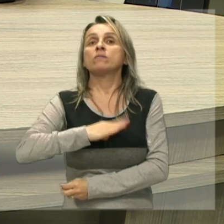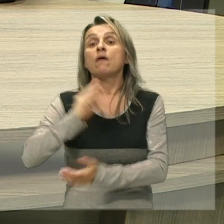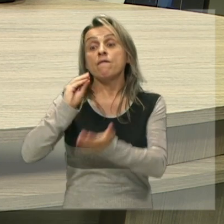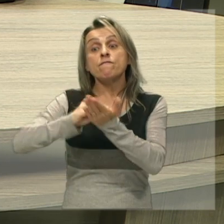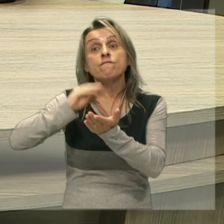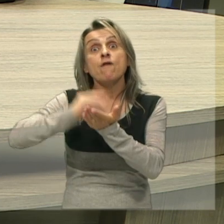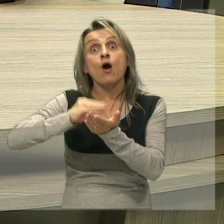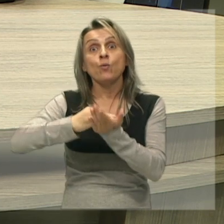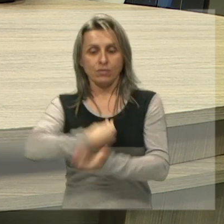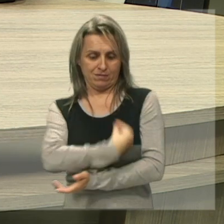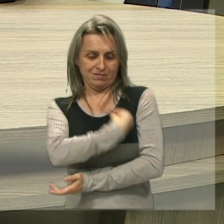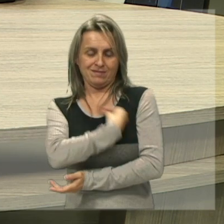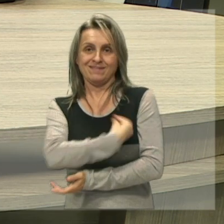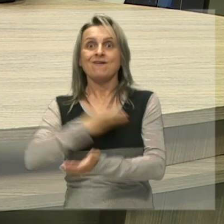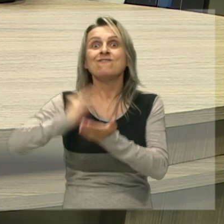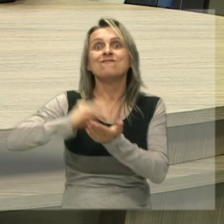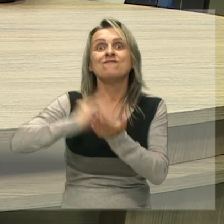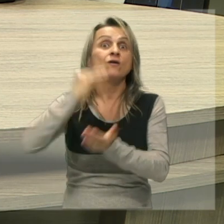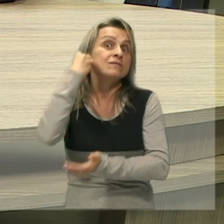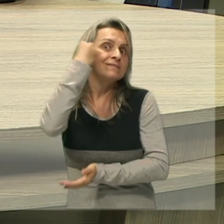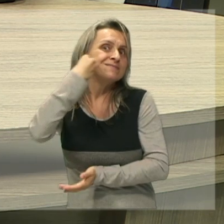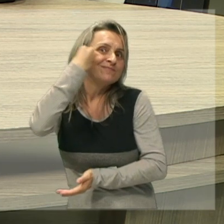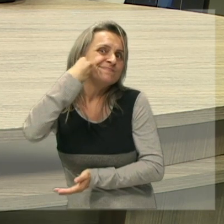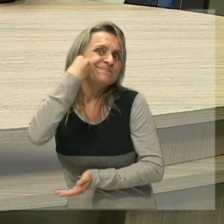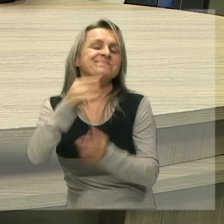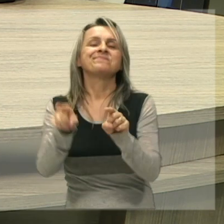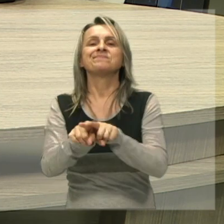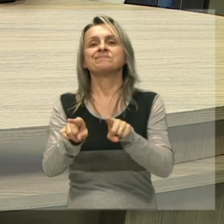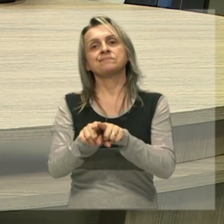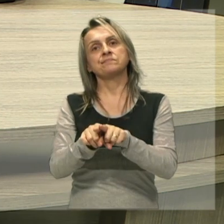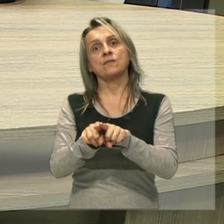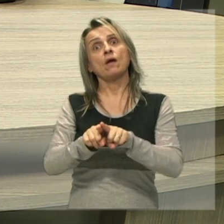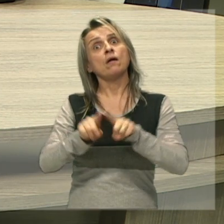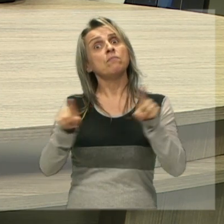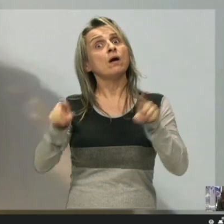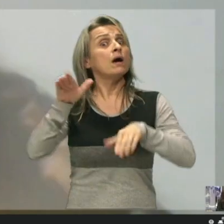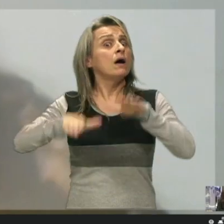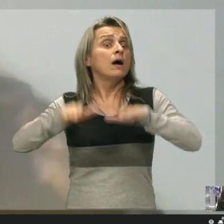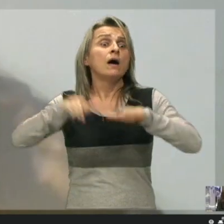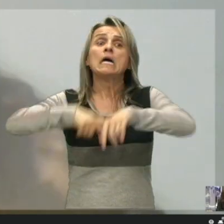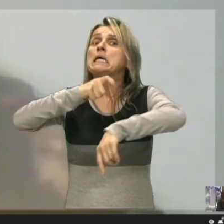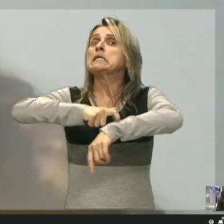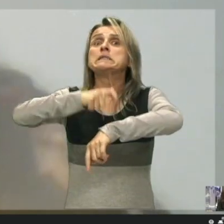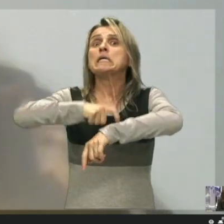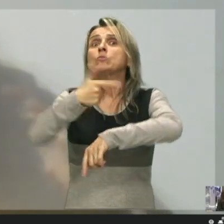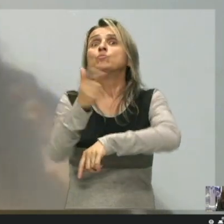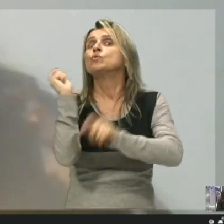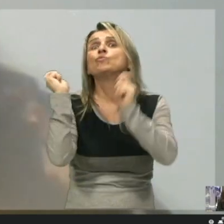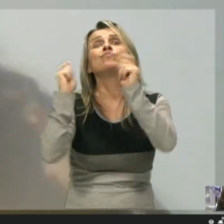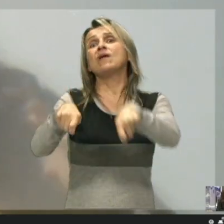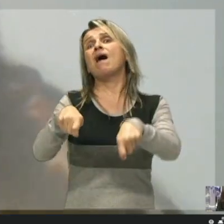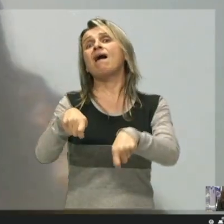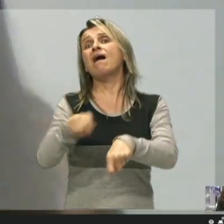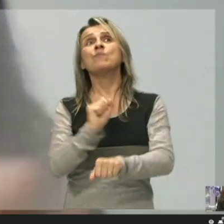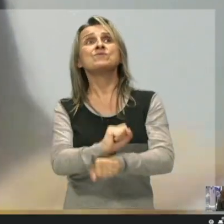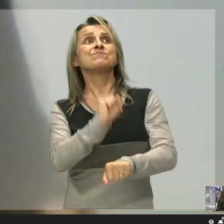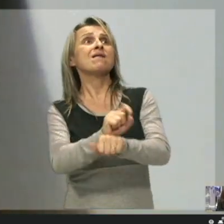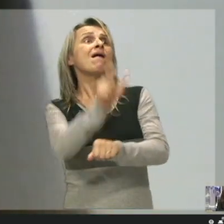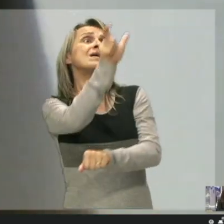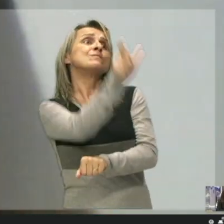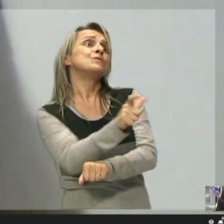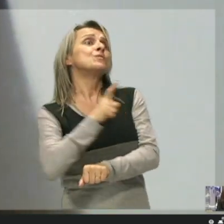de convivência. Só que, às vezes, a gente não tem mais tempo para ficar esperando as pessoas conviverem, porque